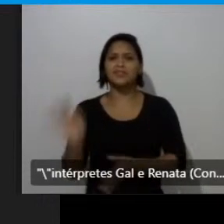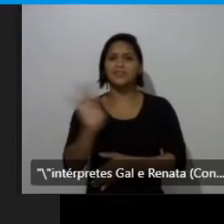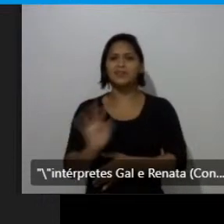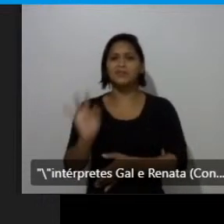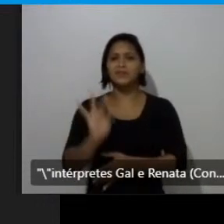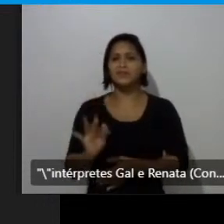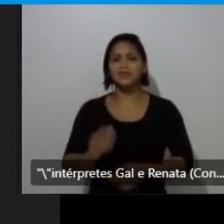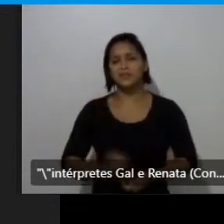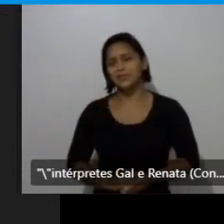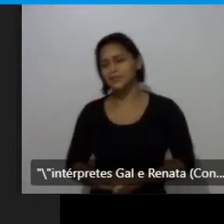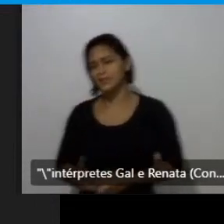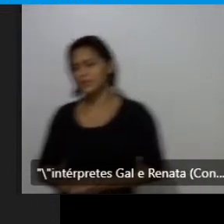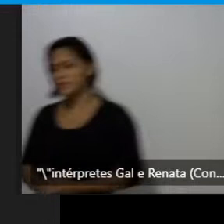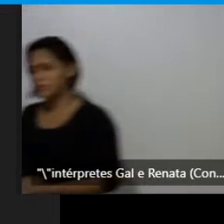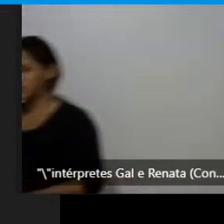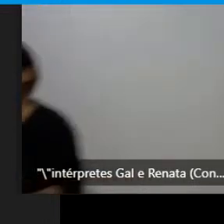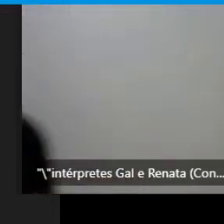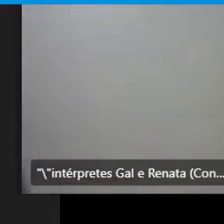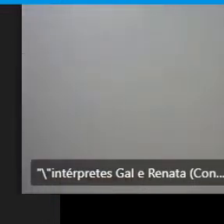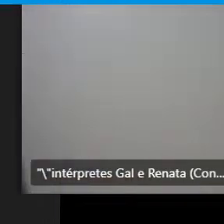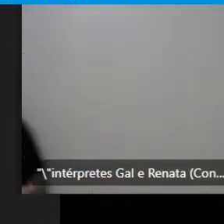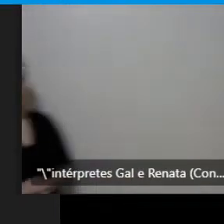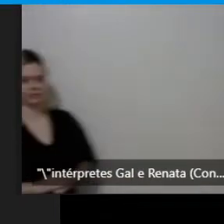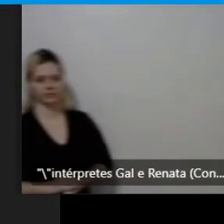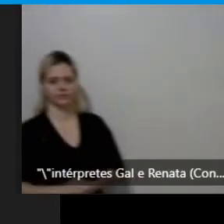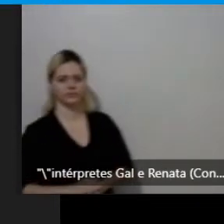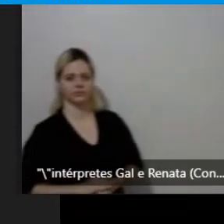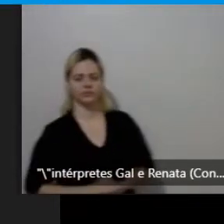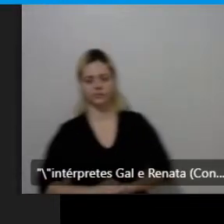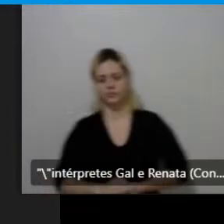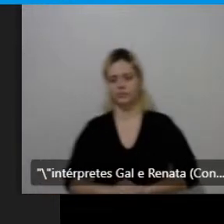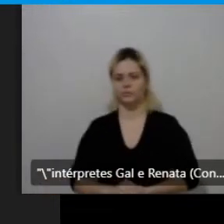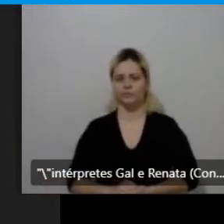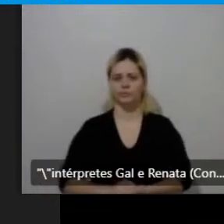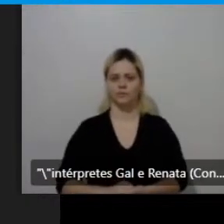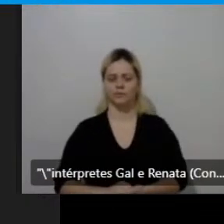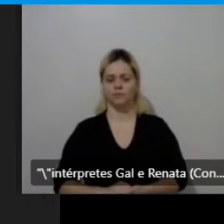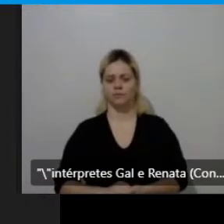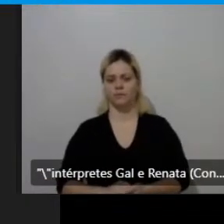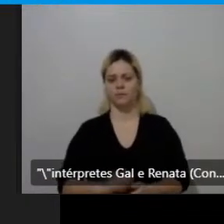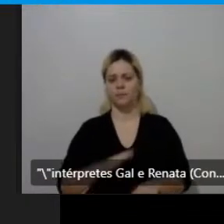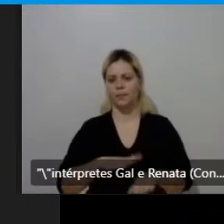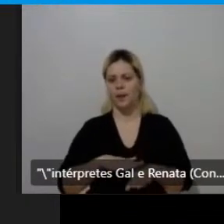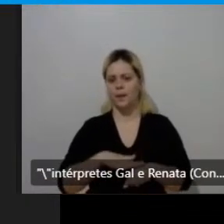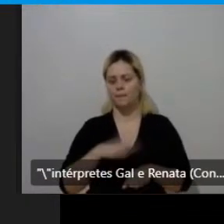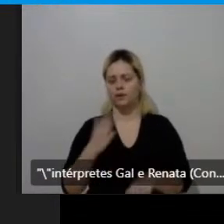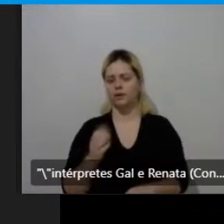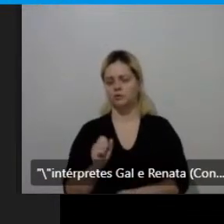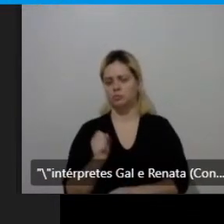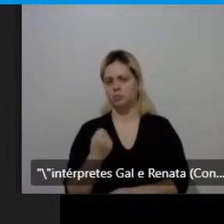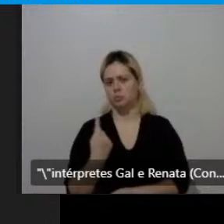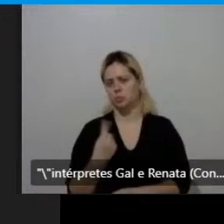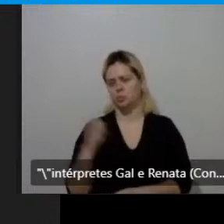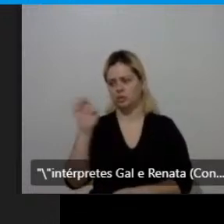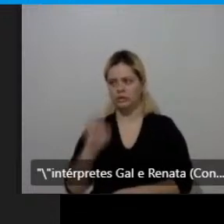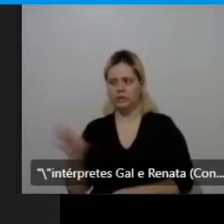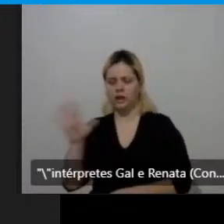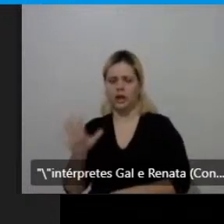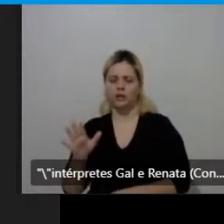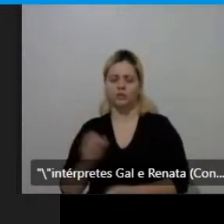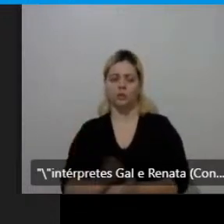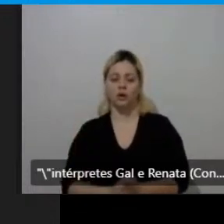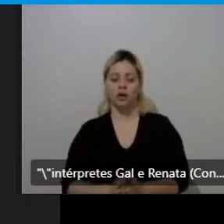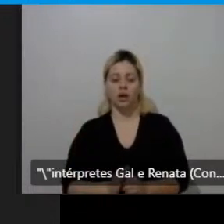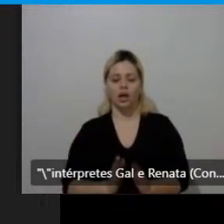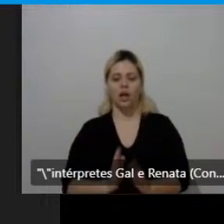do Sul, que por, né, cortar aí mais de um estado, é um rio da União,